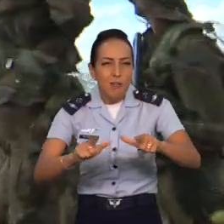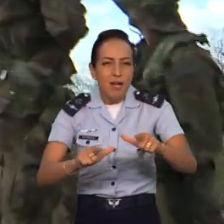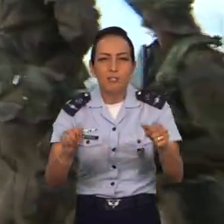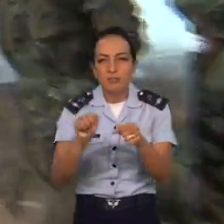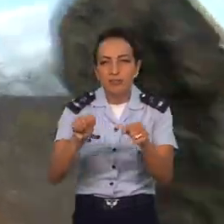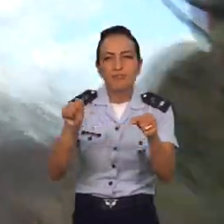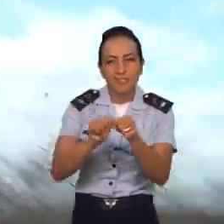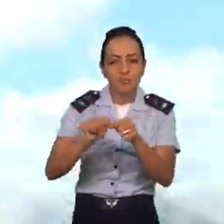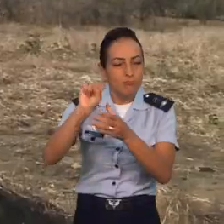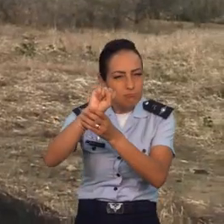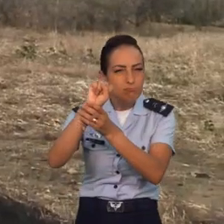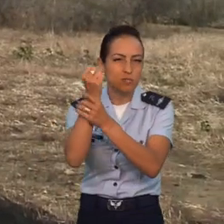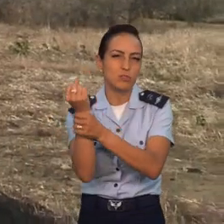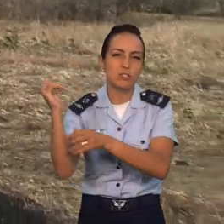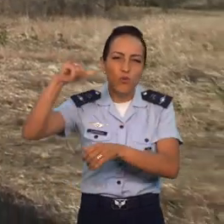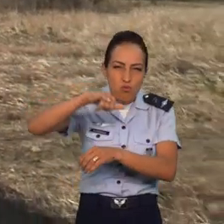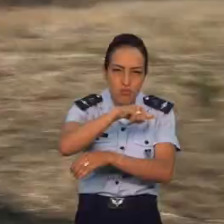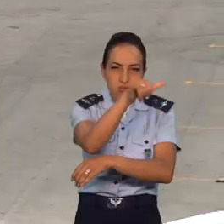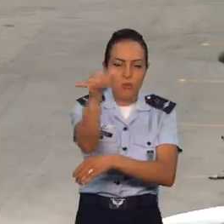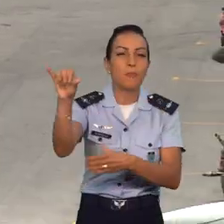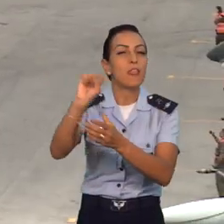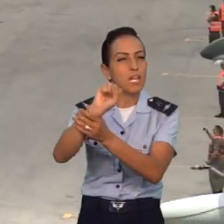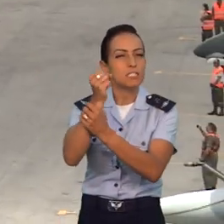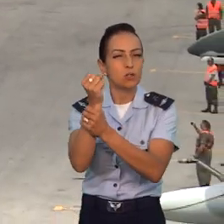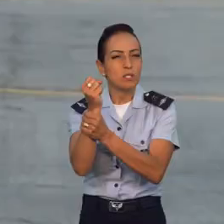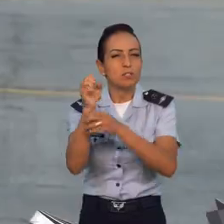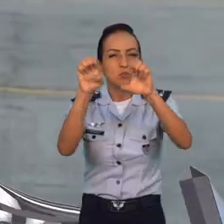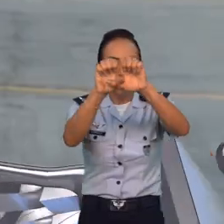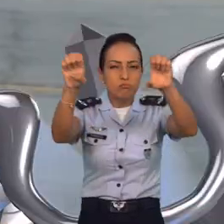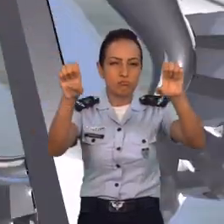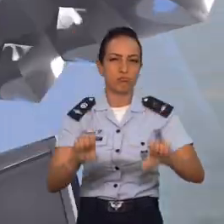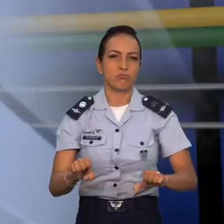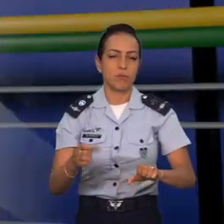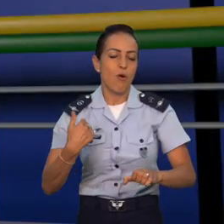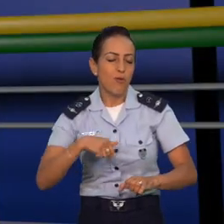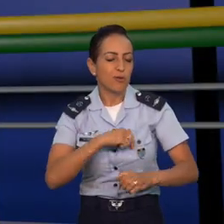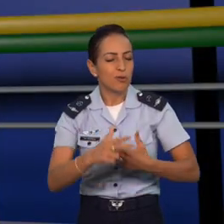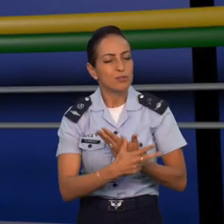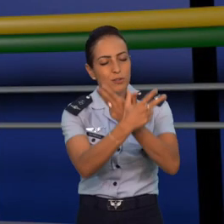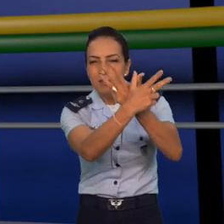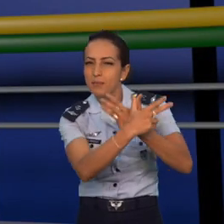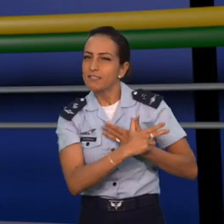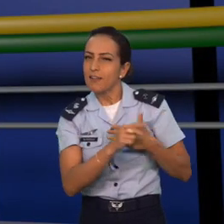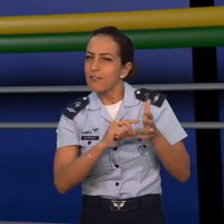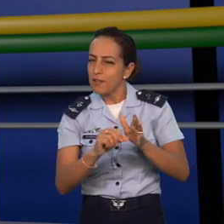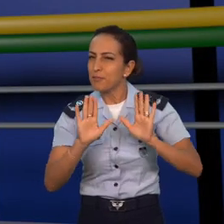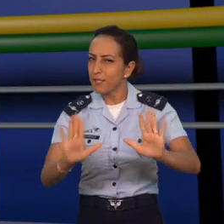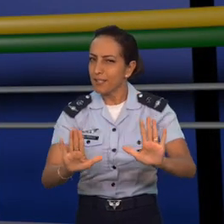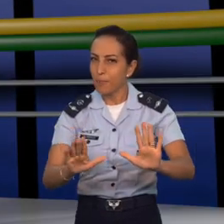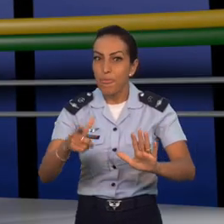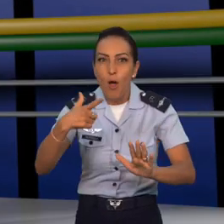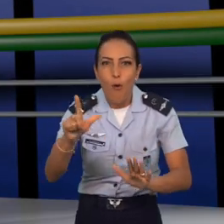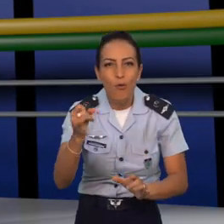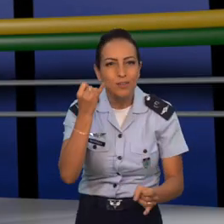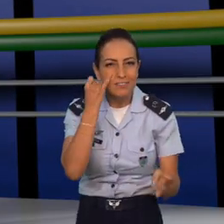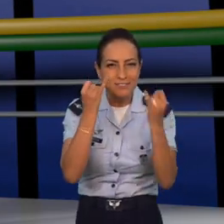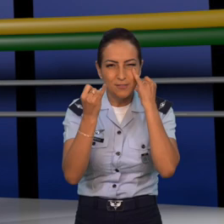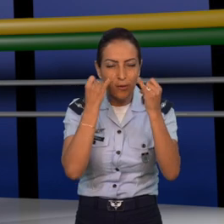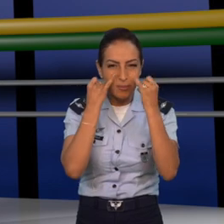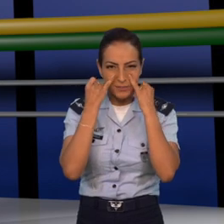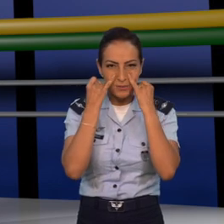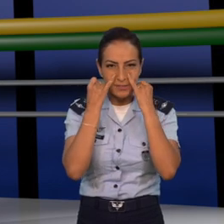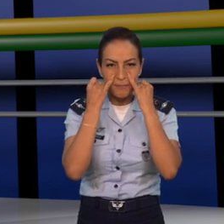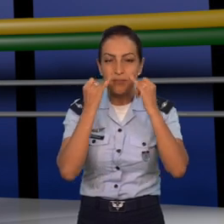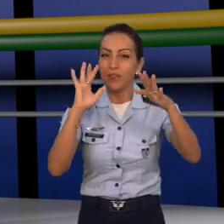assuntos relacionados à segurança de voo e à segurança das instalações. O nosso Fábio em Destaque fica por aqui. Para acompanhar